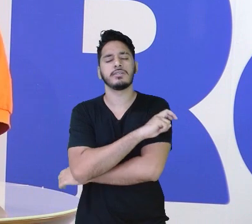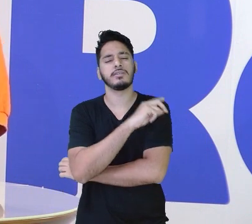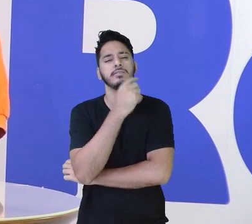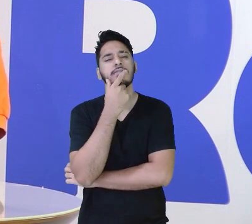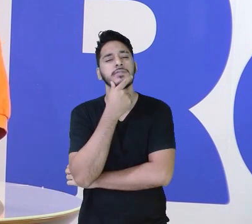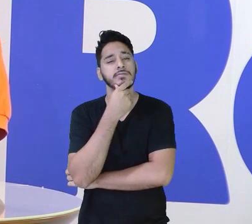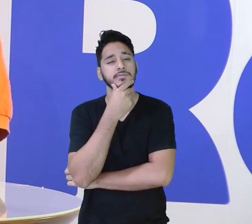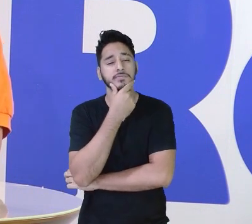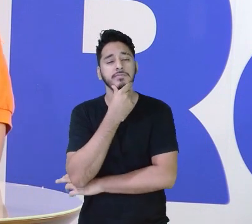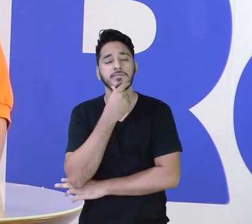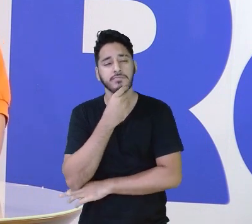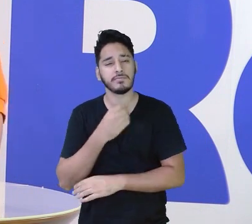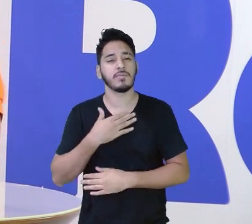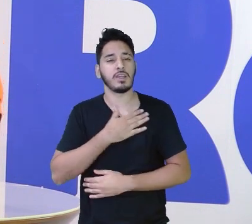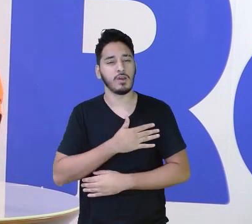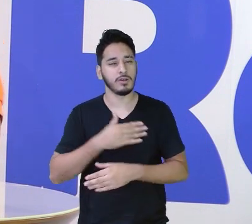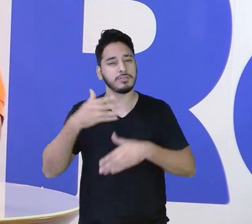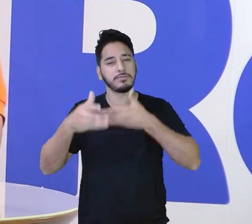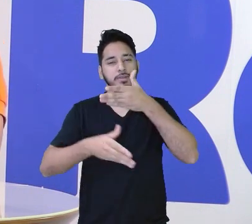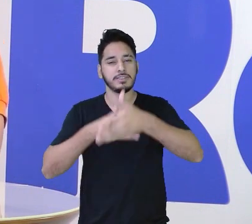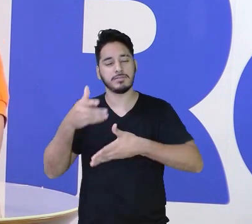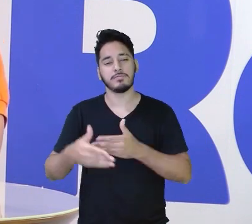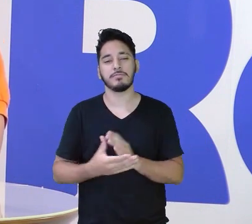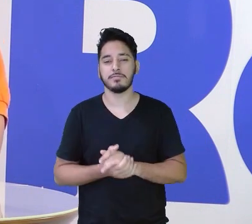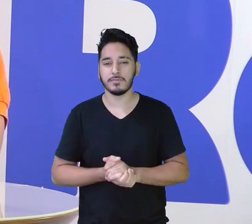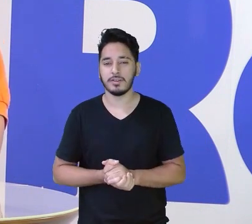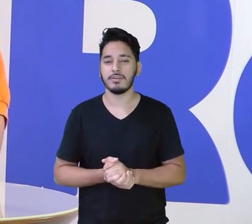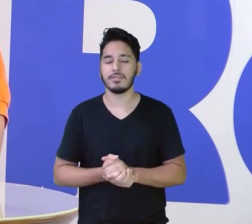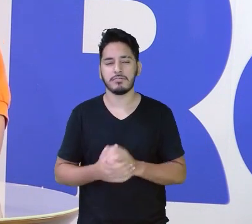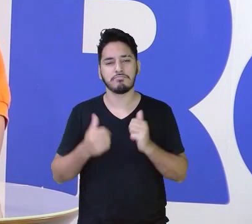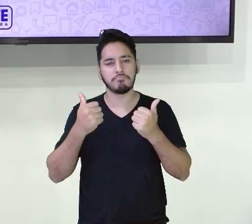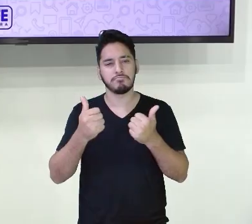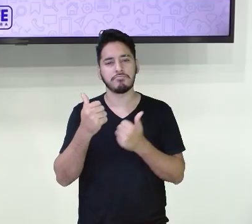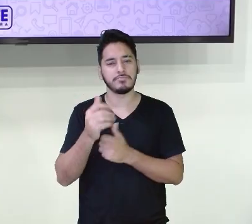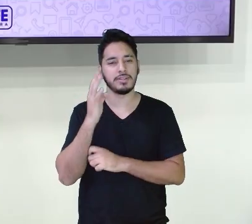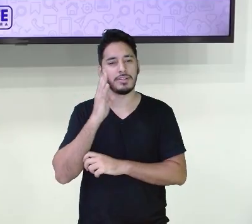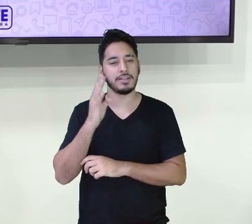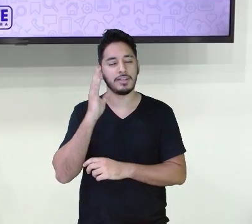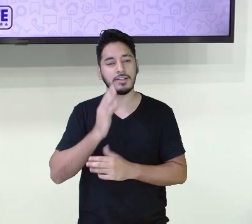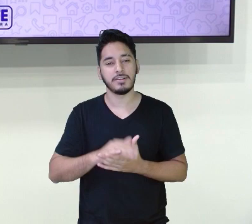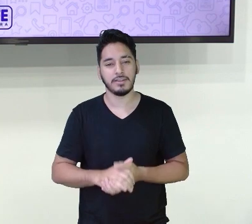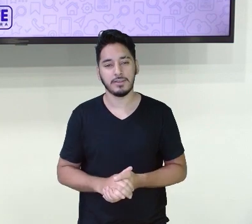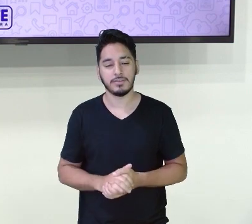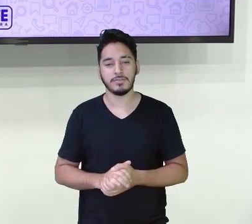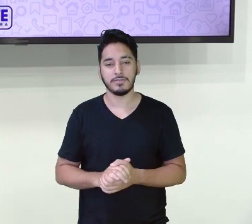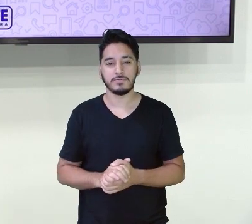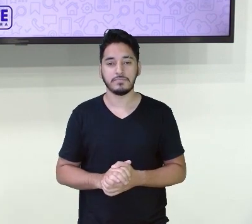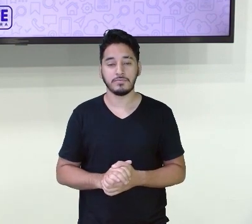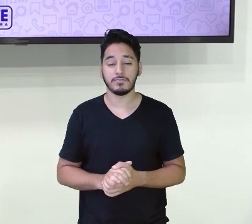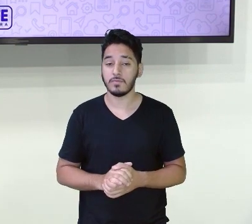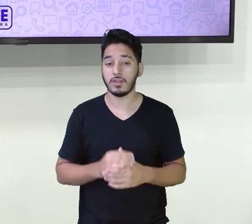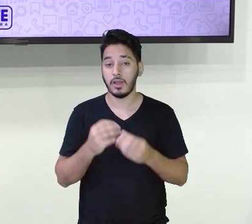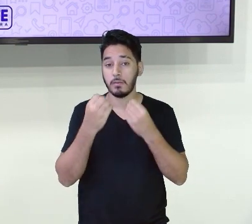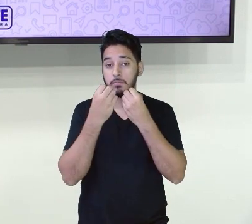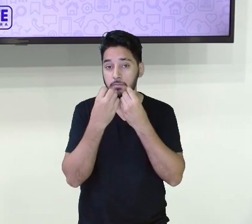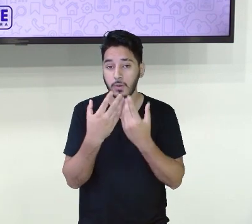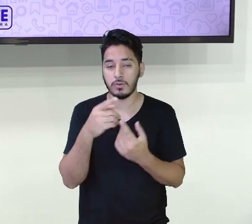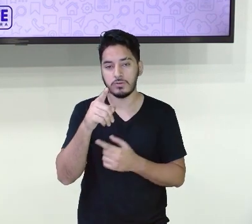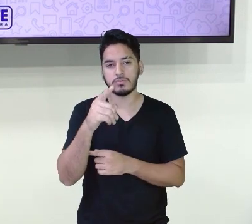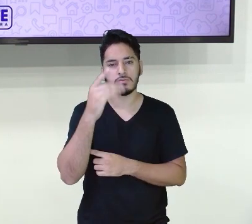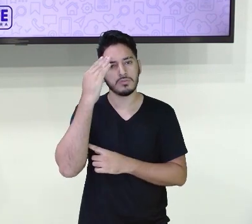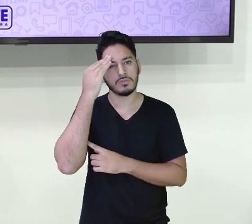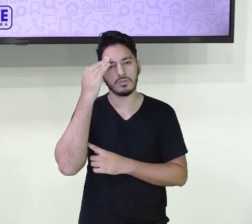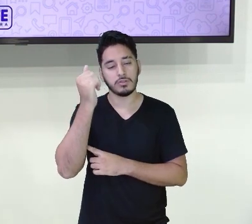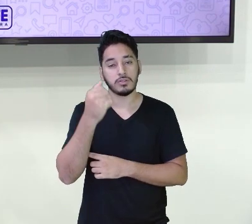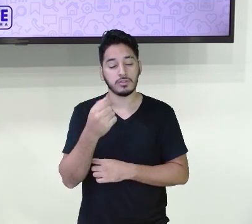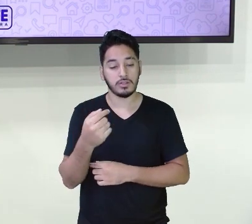ele gosta de participar, viu? Que legal, deixa a gente super animada, né, professora Kedma? É muito bom a gente saber que vocês estão aqui